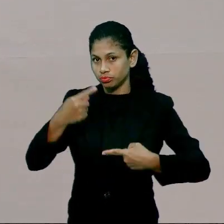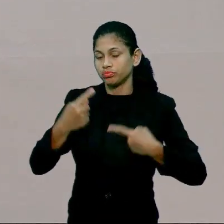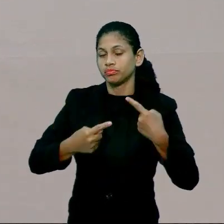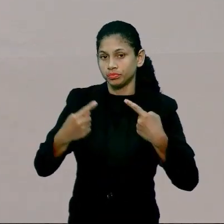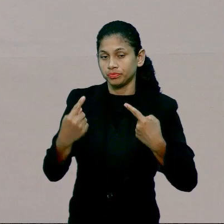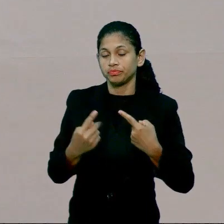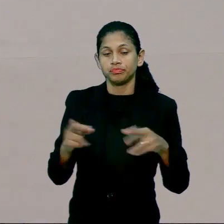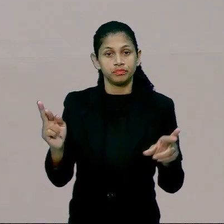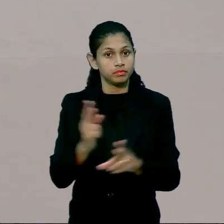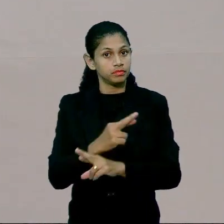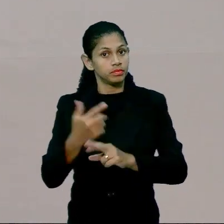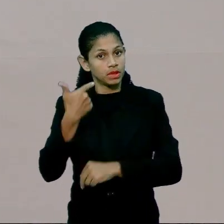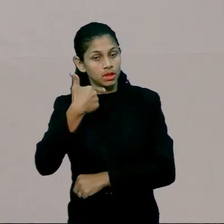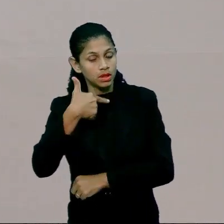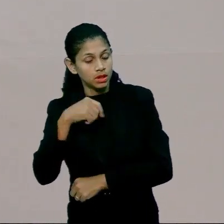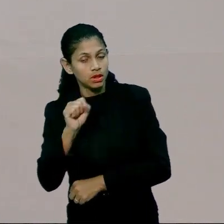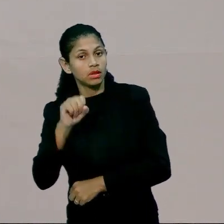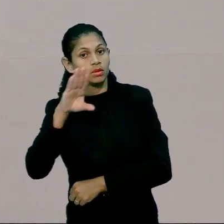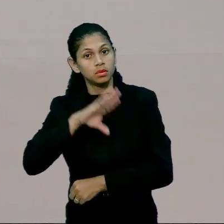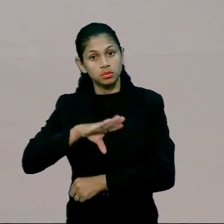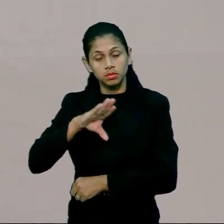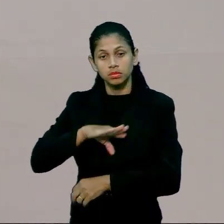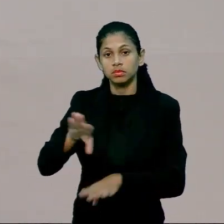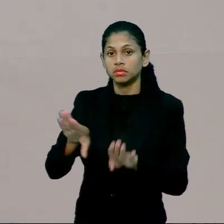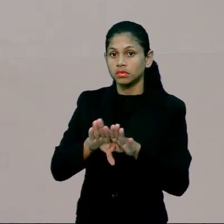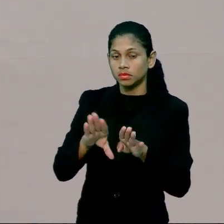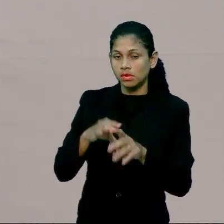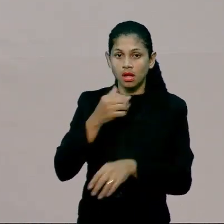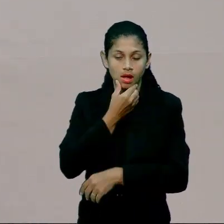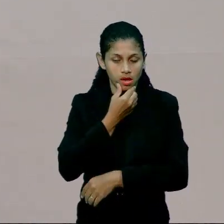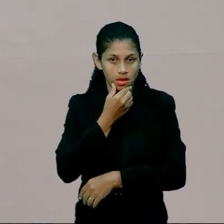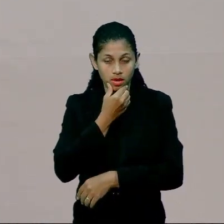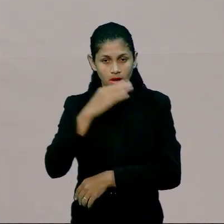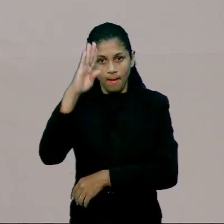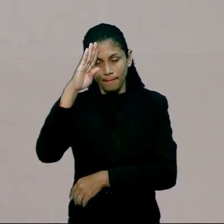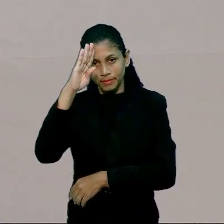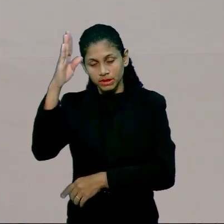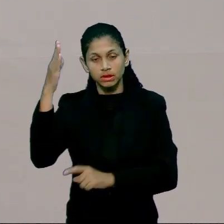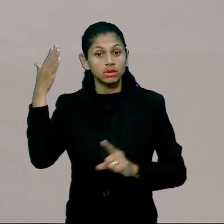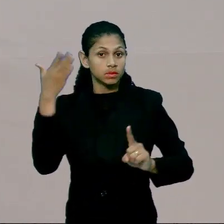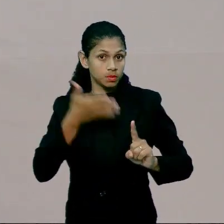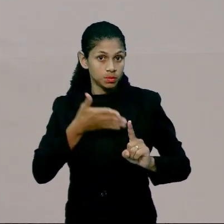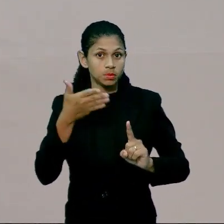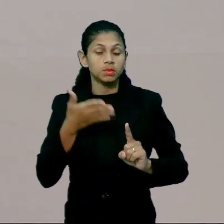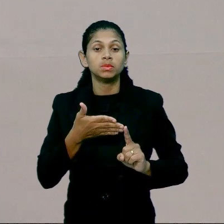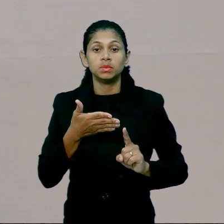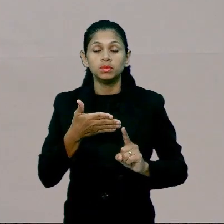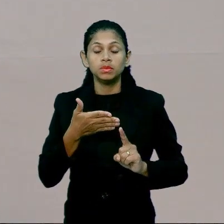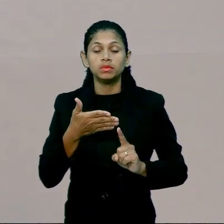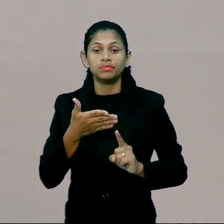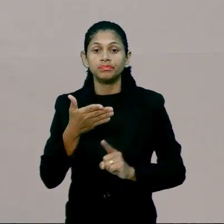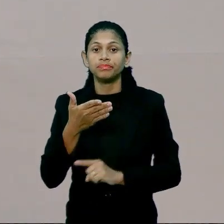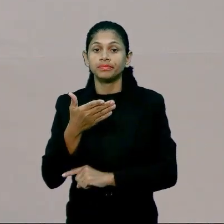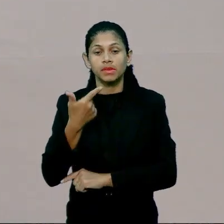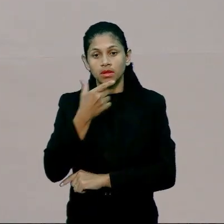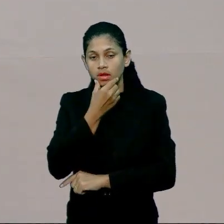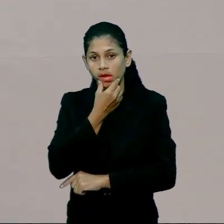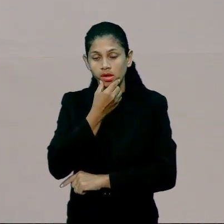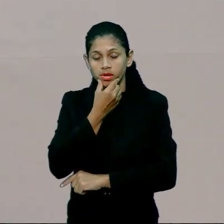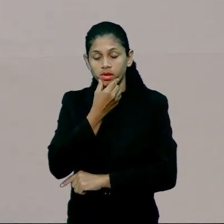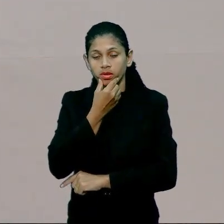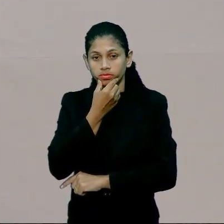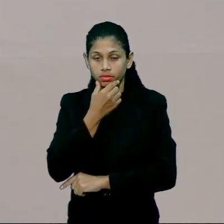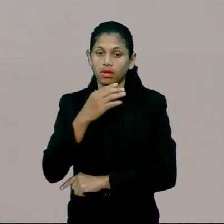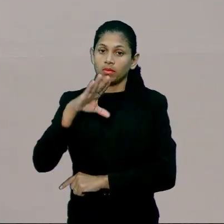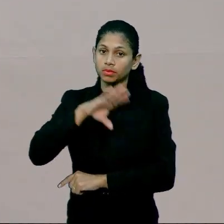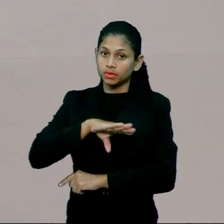da língua portuguesa e da língua inglesa, principalmente com a influência que a língua portuguesa está tendo sobre a língua